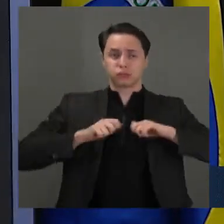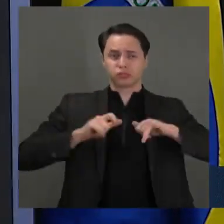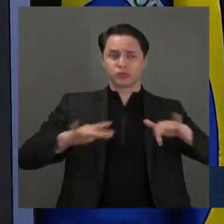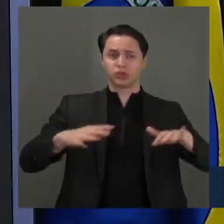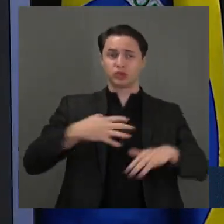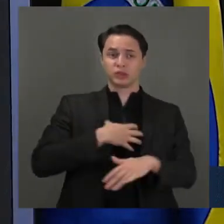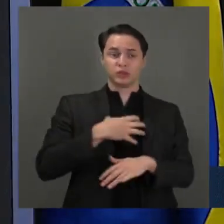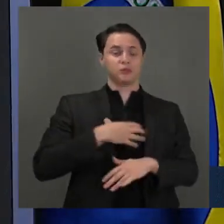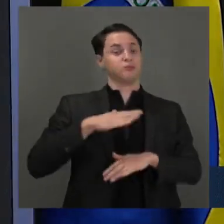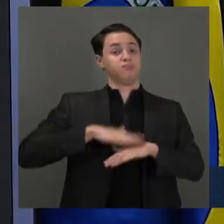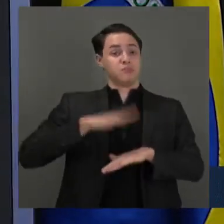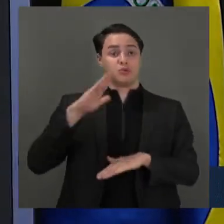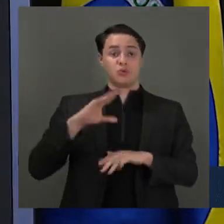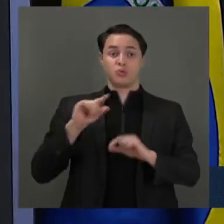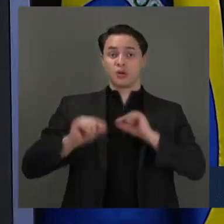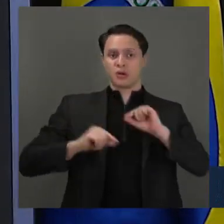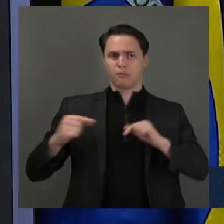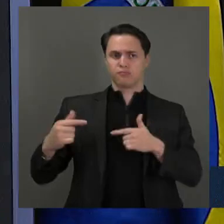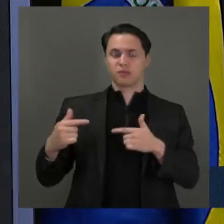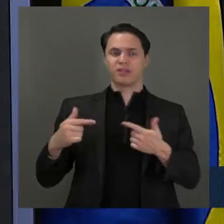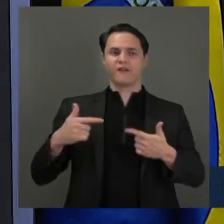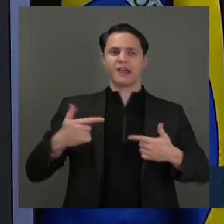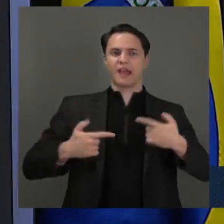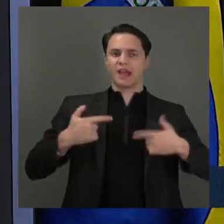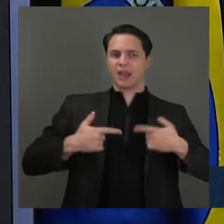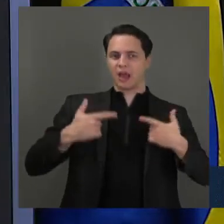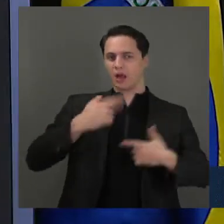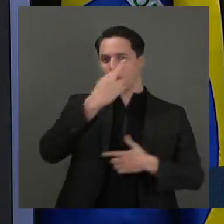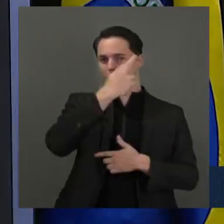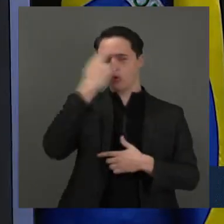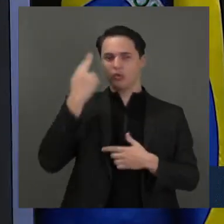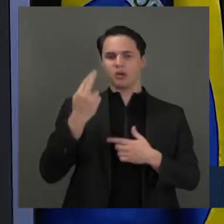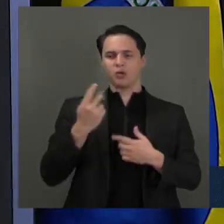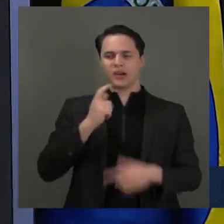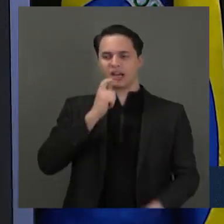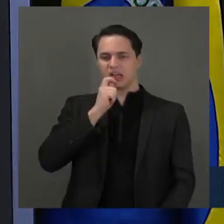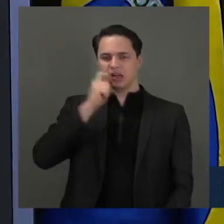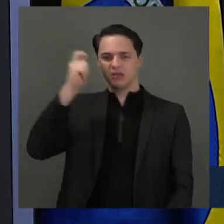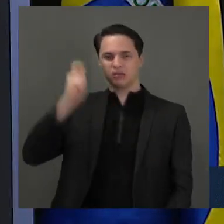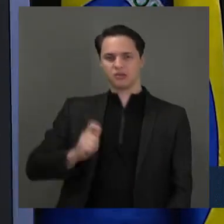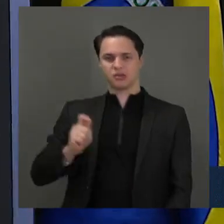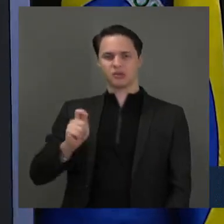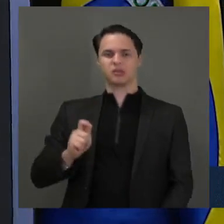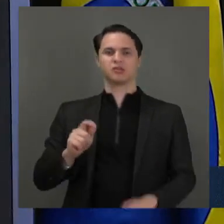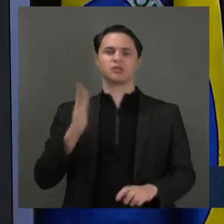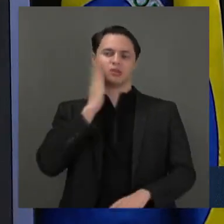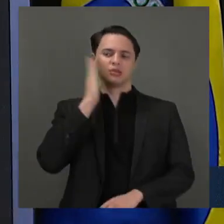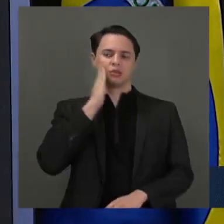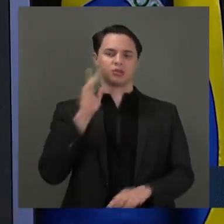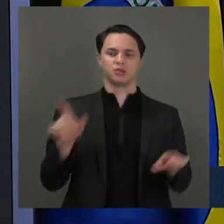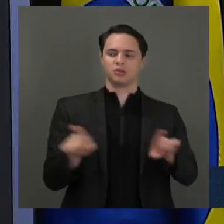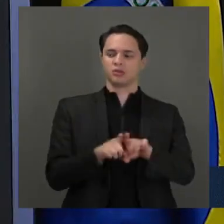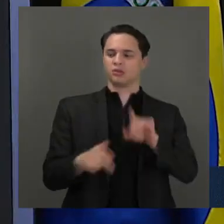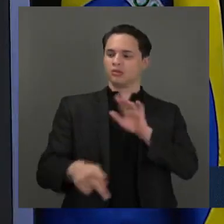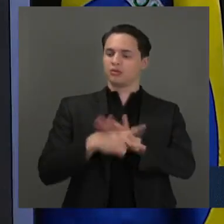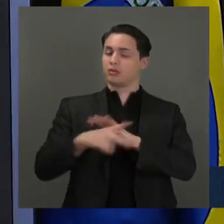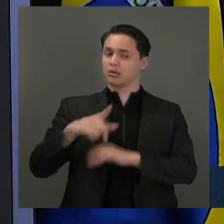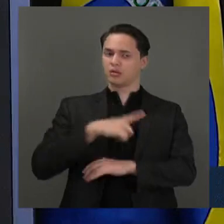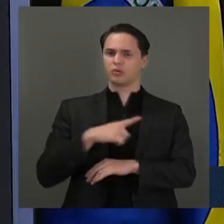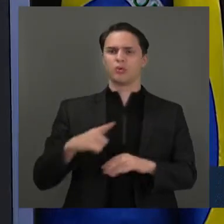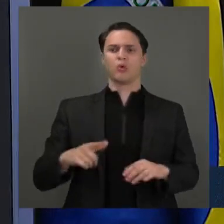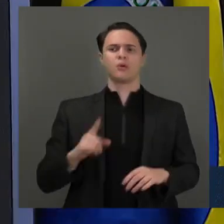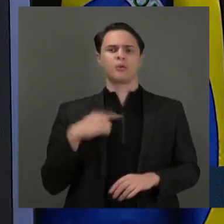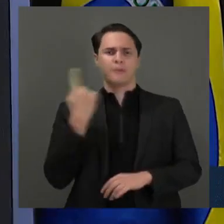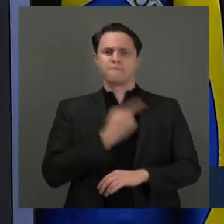mais dramática com a guerra da Rússia com a Ucrânia, quando houve ruptura das cadeias de suprimento e